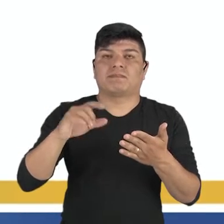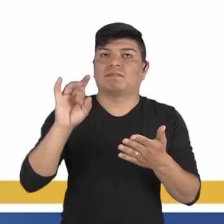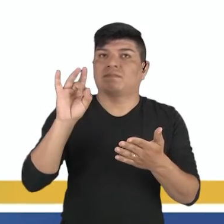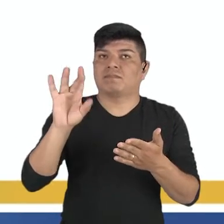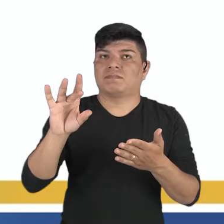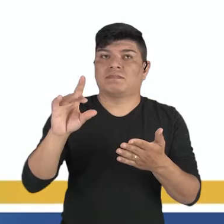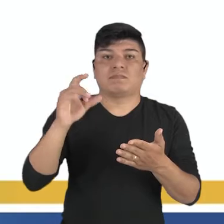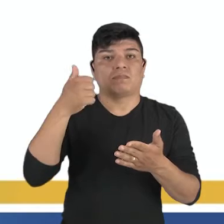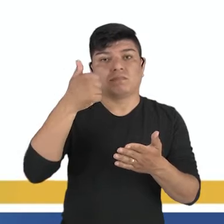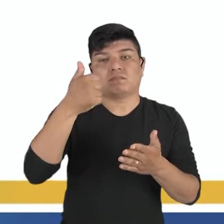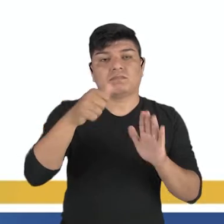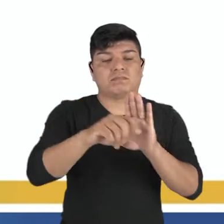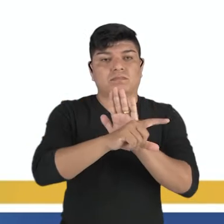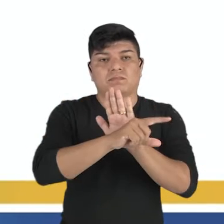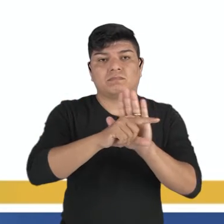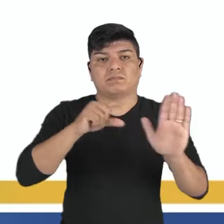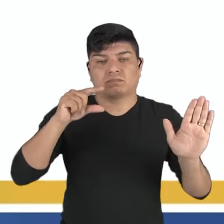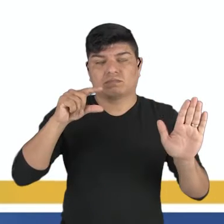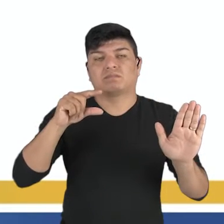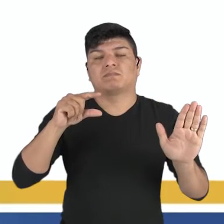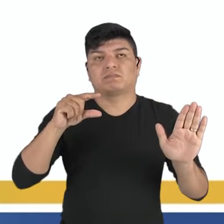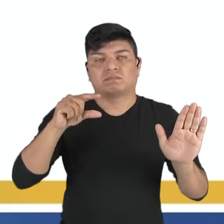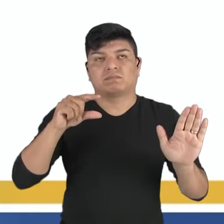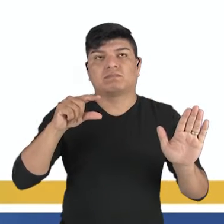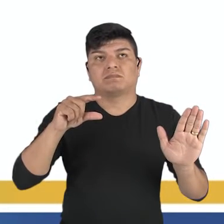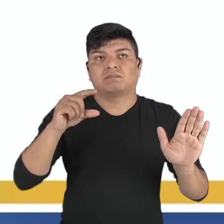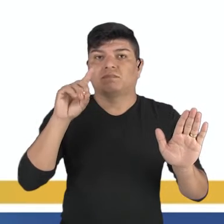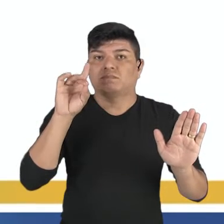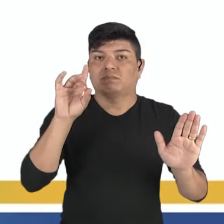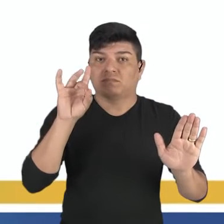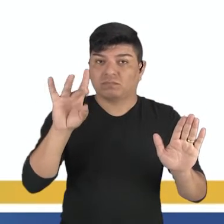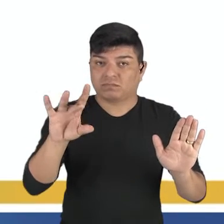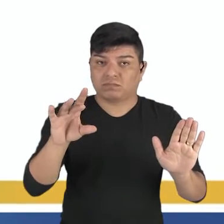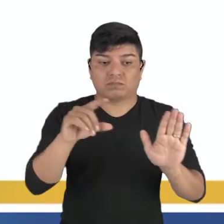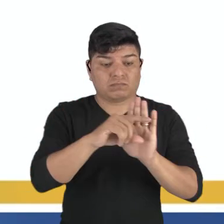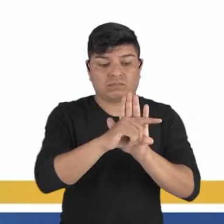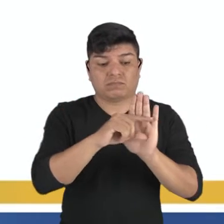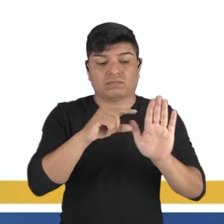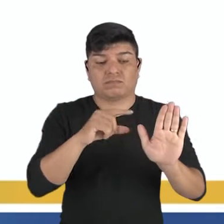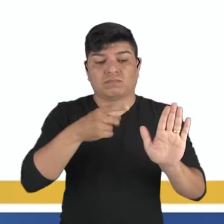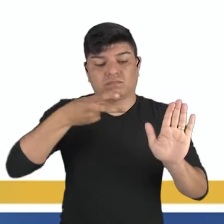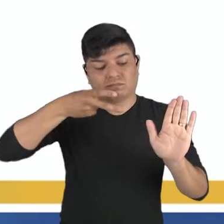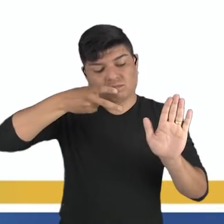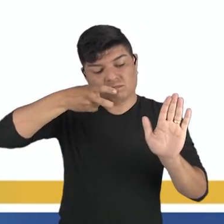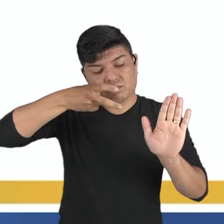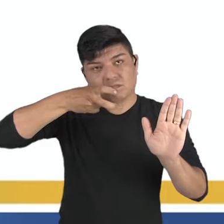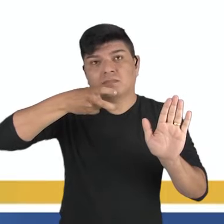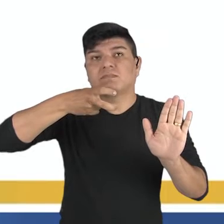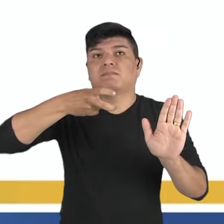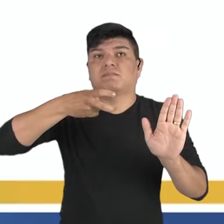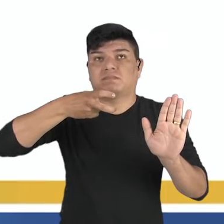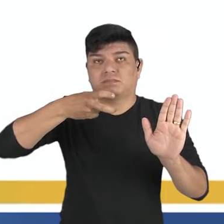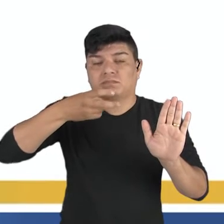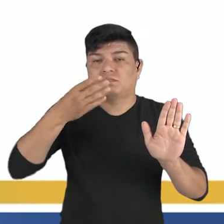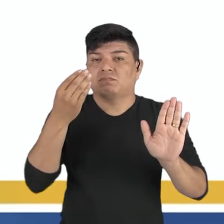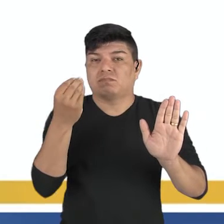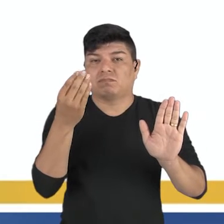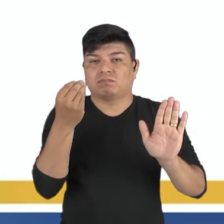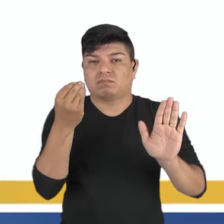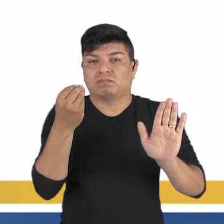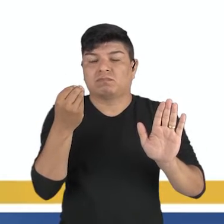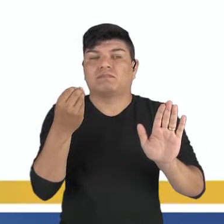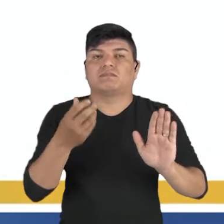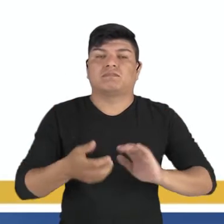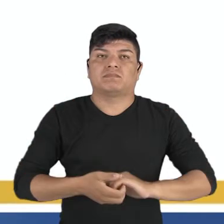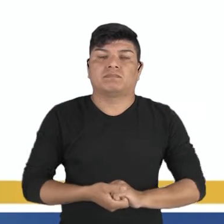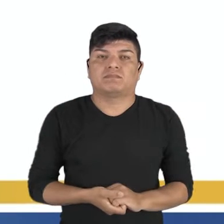só em um parágrafo. Então, só em um parágrafo, a gente já consegue entender muita